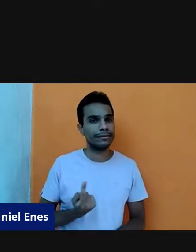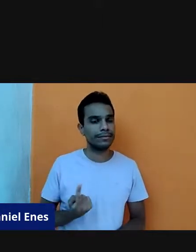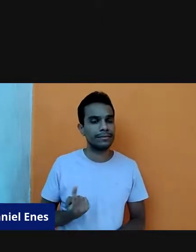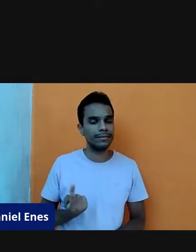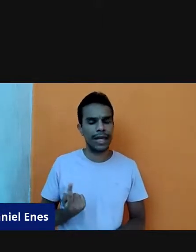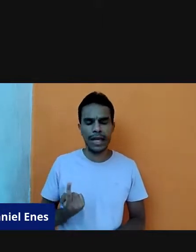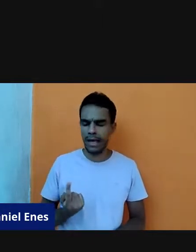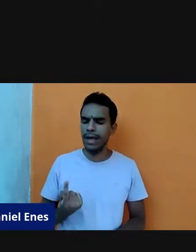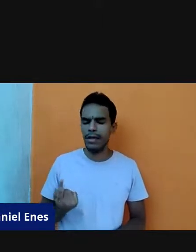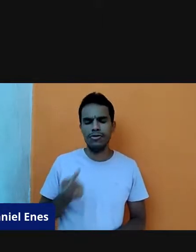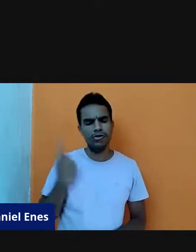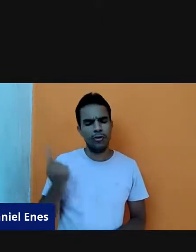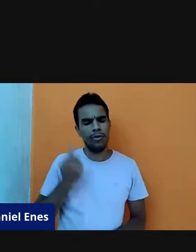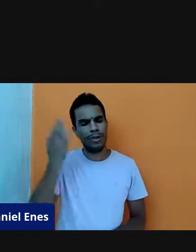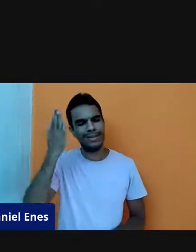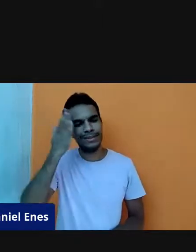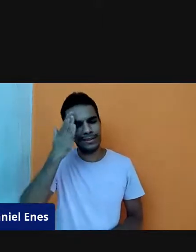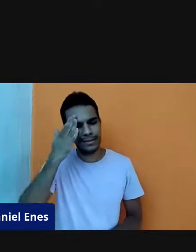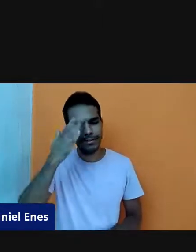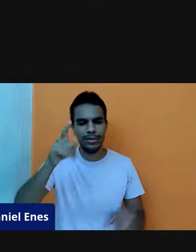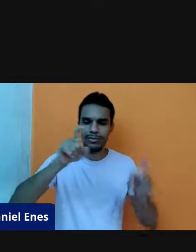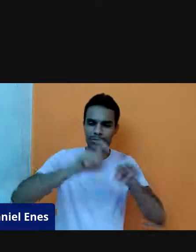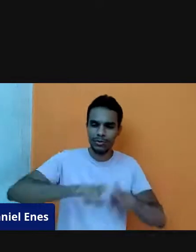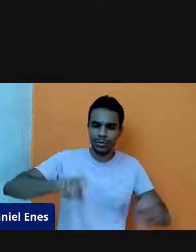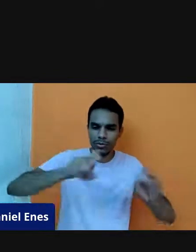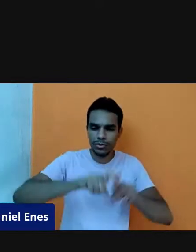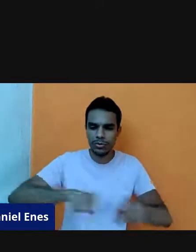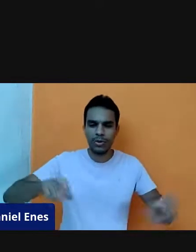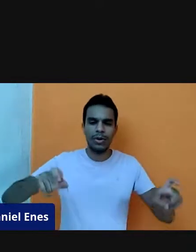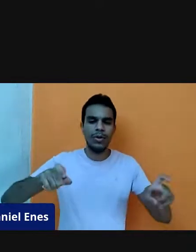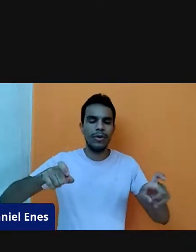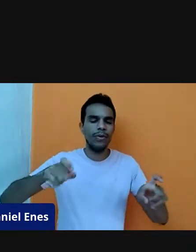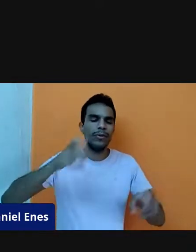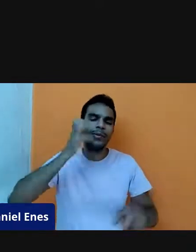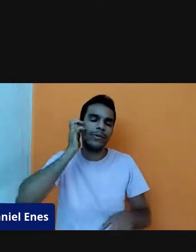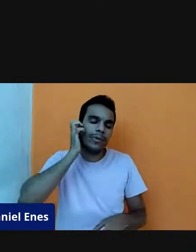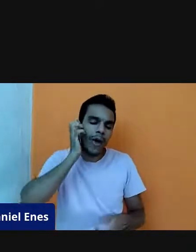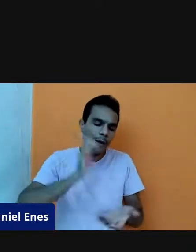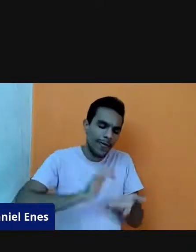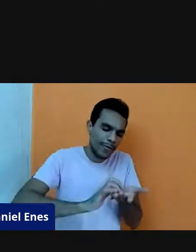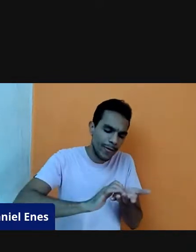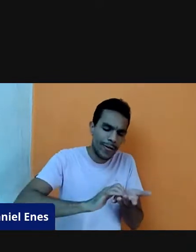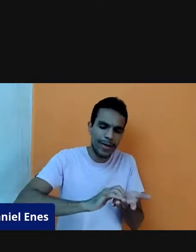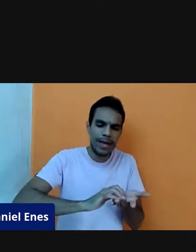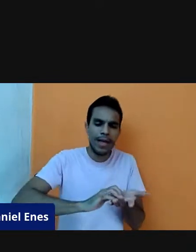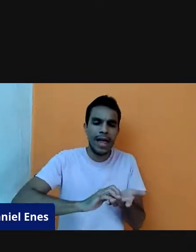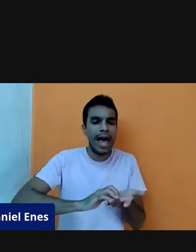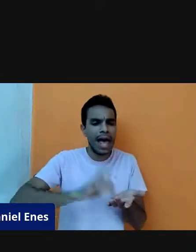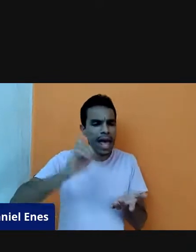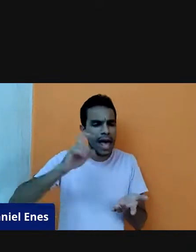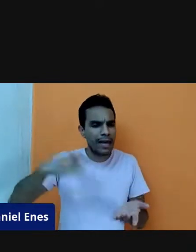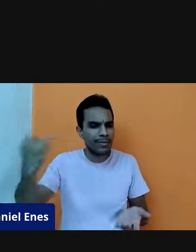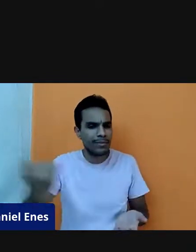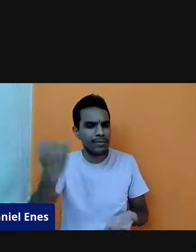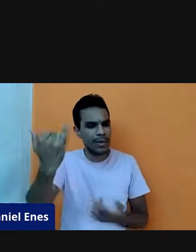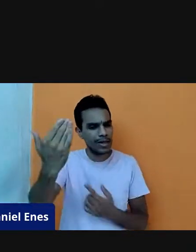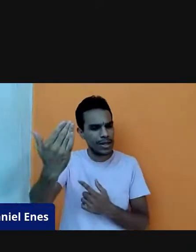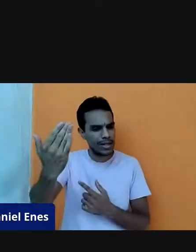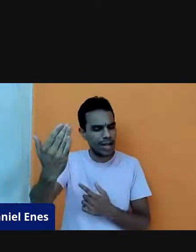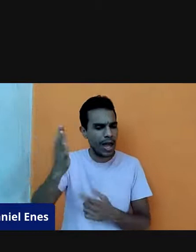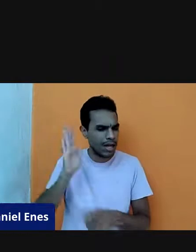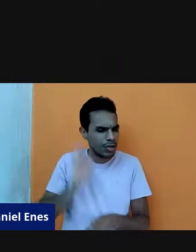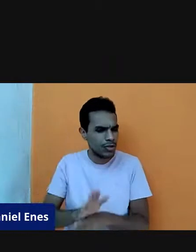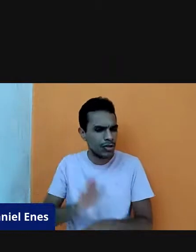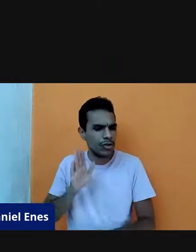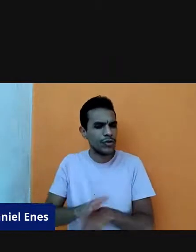Nós sabemos que os computadores e smartphones, eles são importantes, eles contribuem muito na